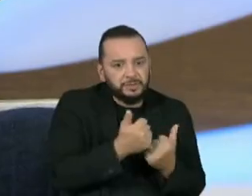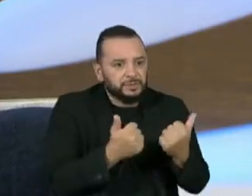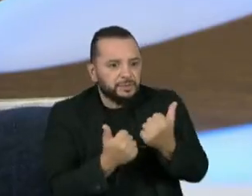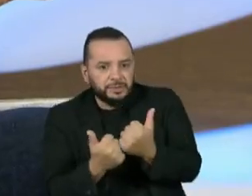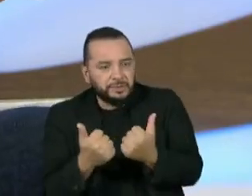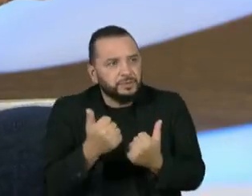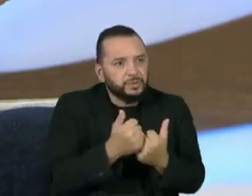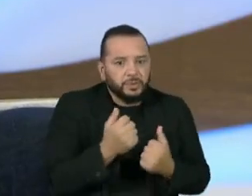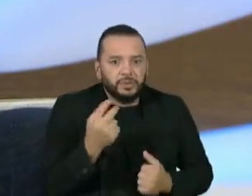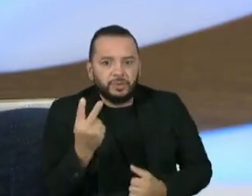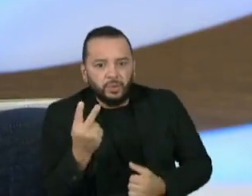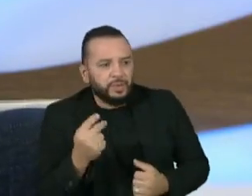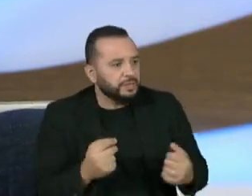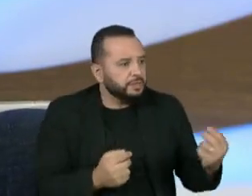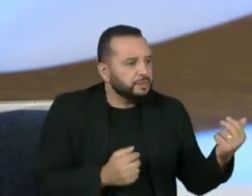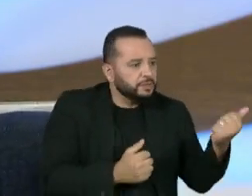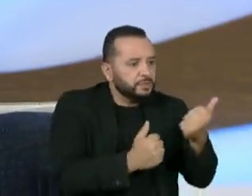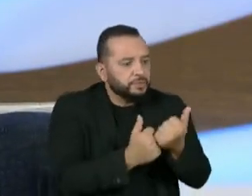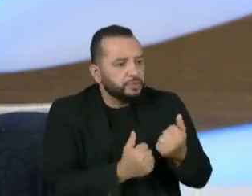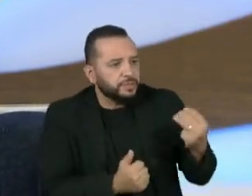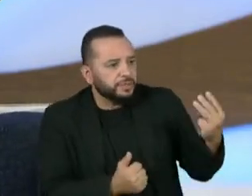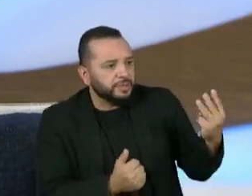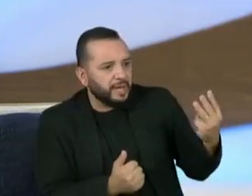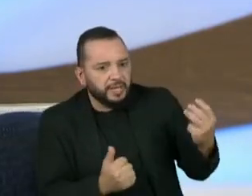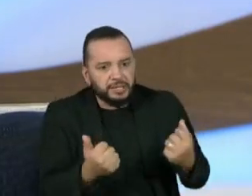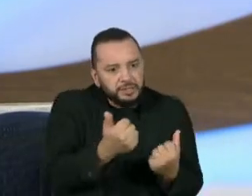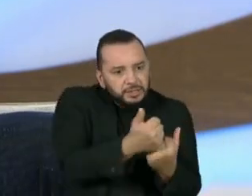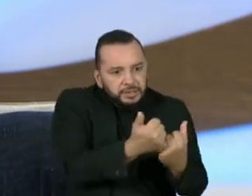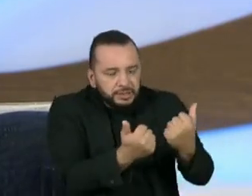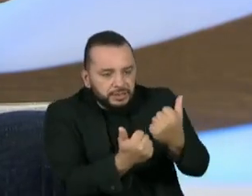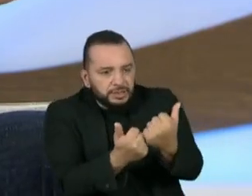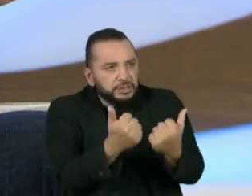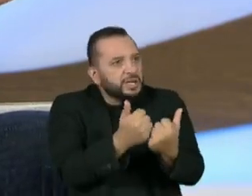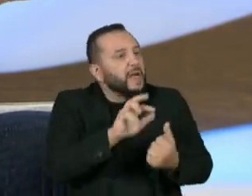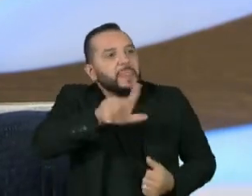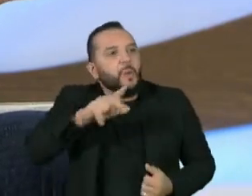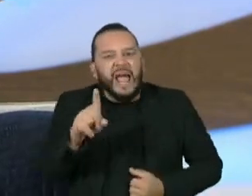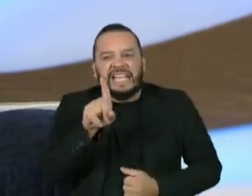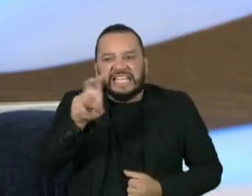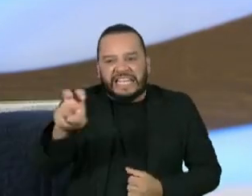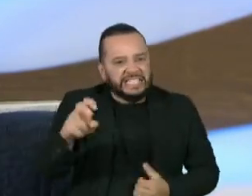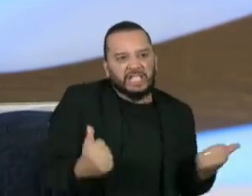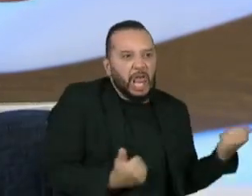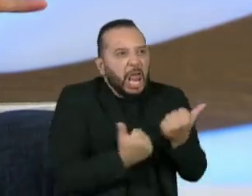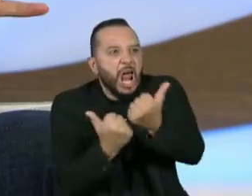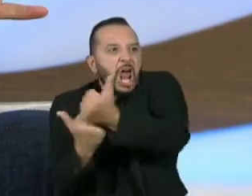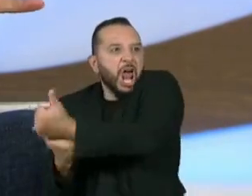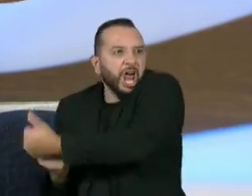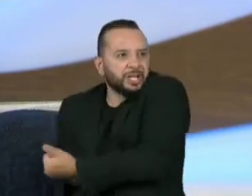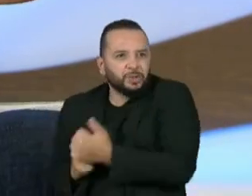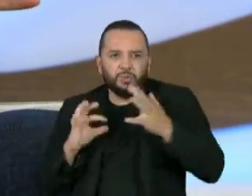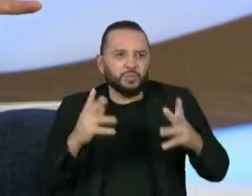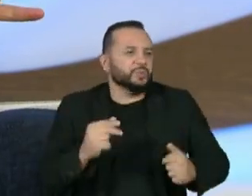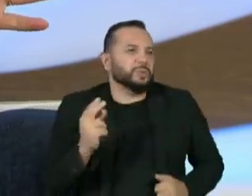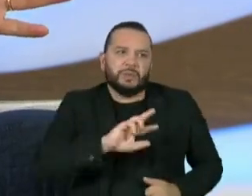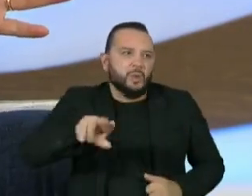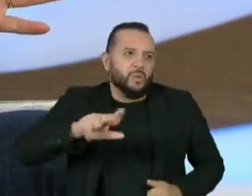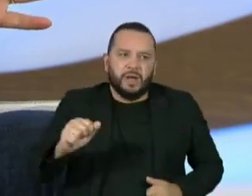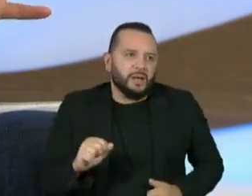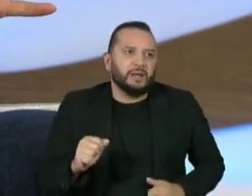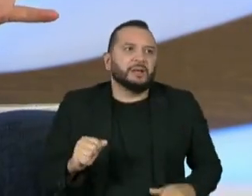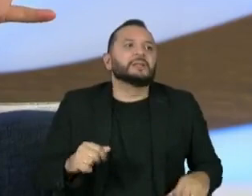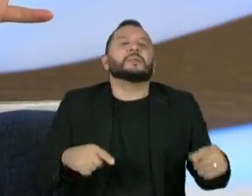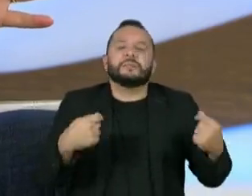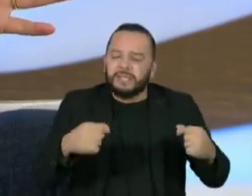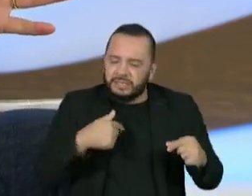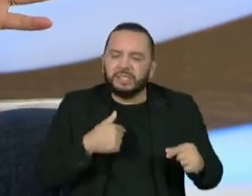10. 15, não, isso está mal. Está mal por duas razões. Ou pela direção não planificou, ou porque o treinador não planificou. Porque se houver plano,